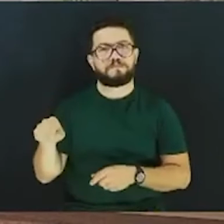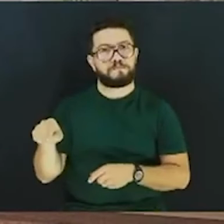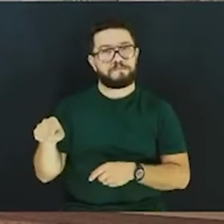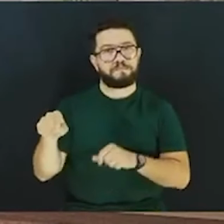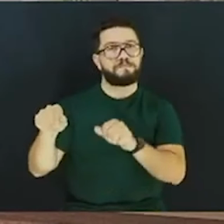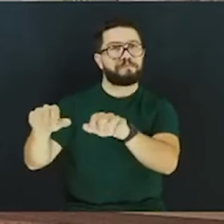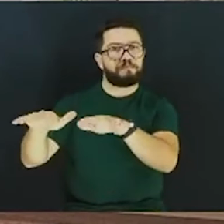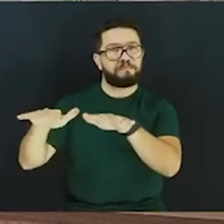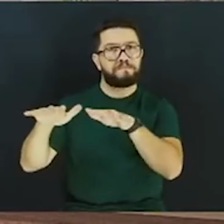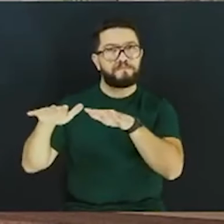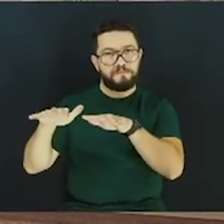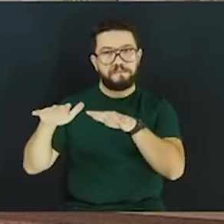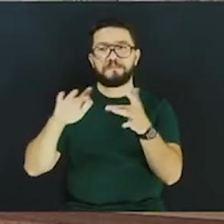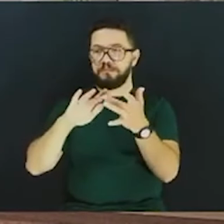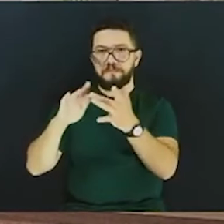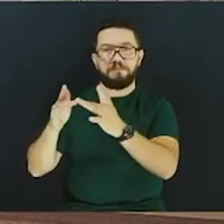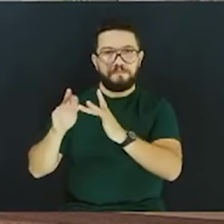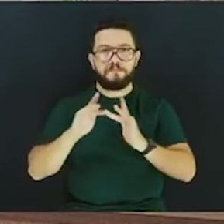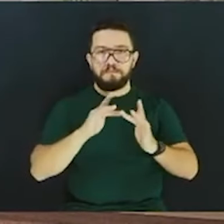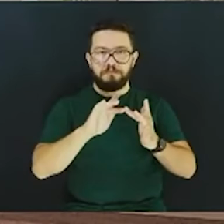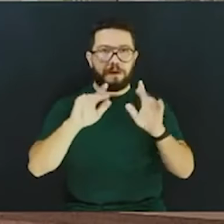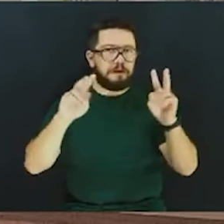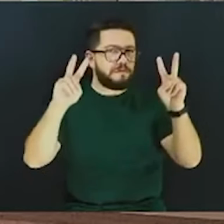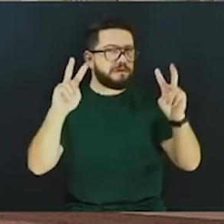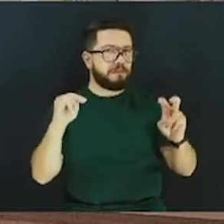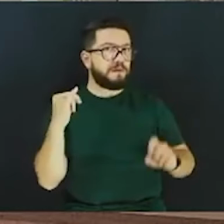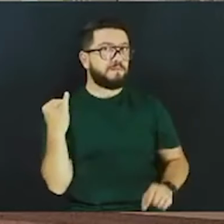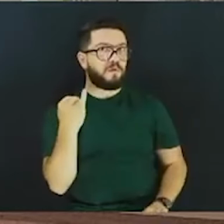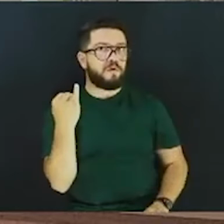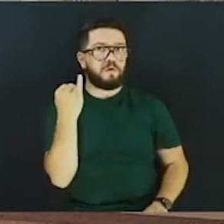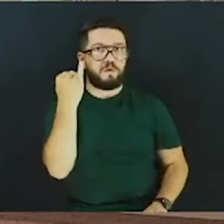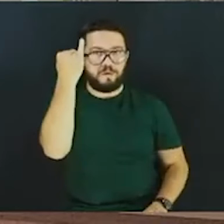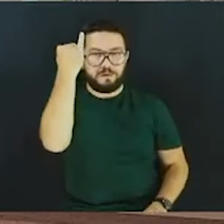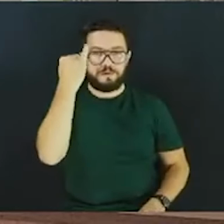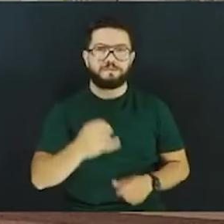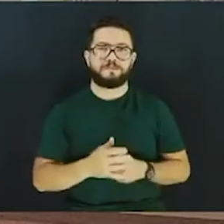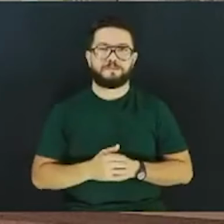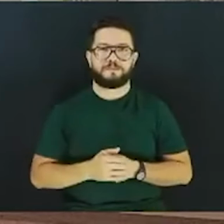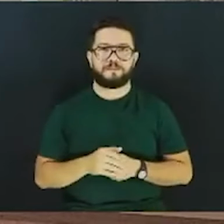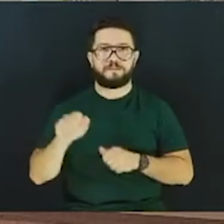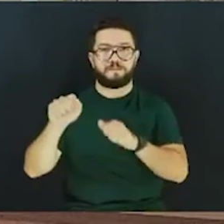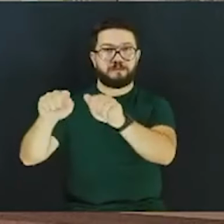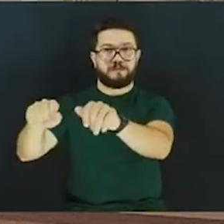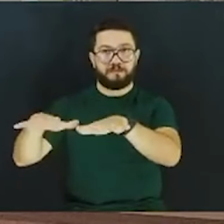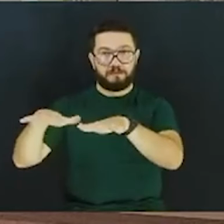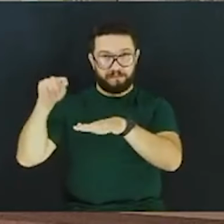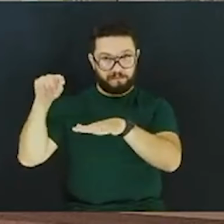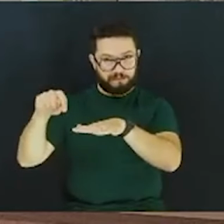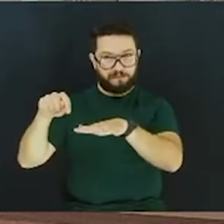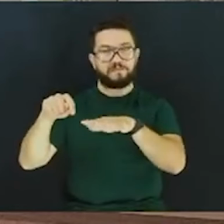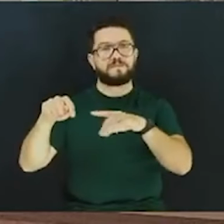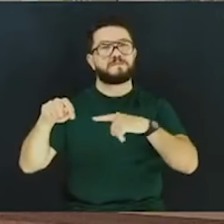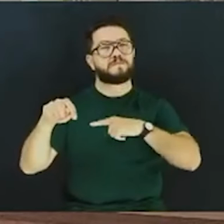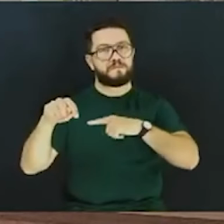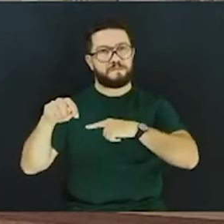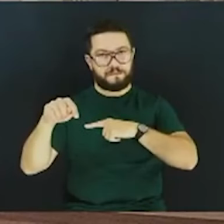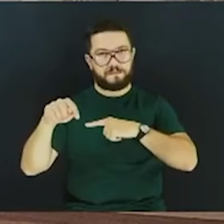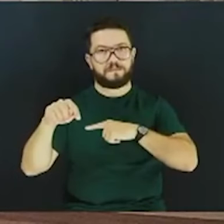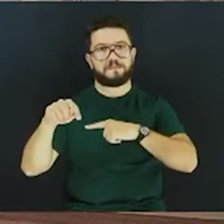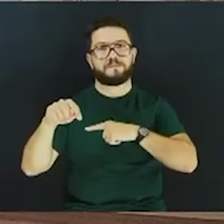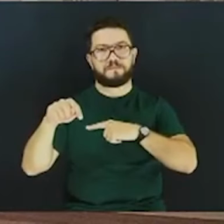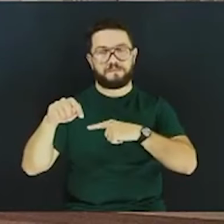contatos na área do esporte esse tema tão importante Lembrando que o evento também vai ser transmitido pelas redes sociais da câmara se não houver a possibilidade de vir até